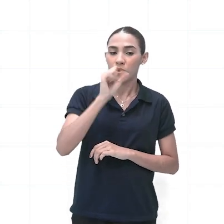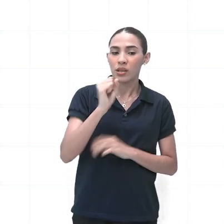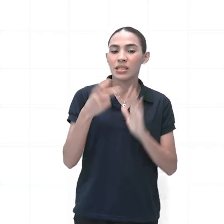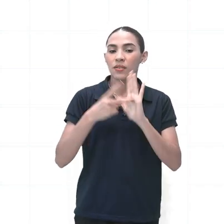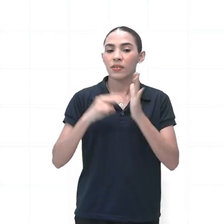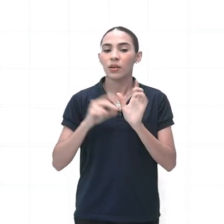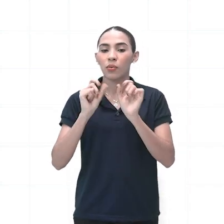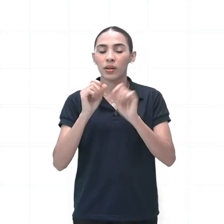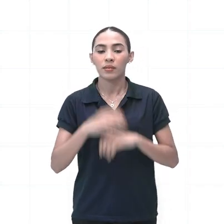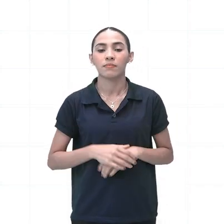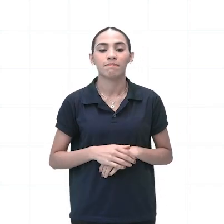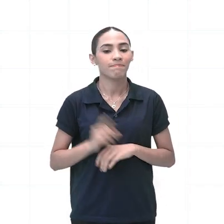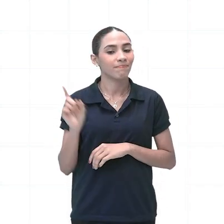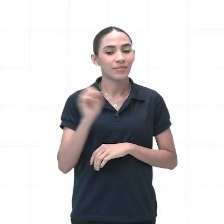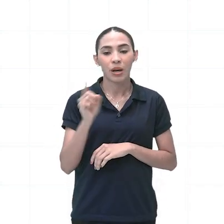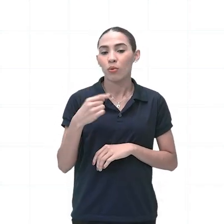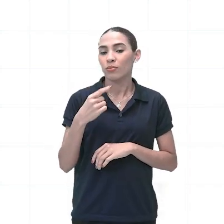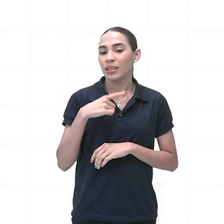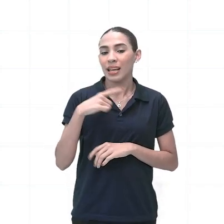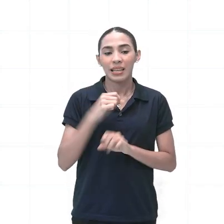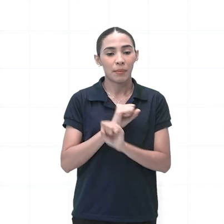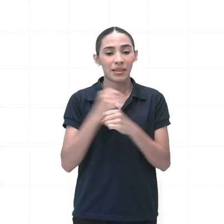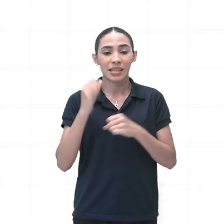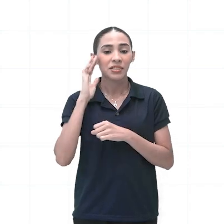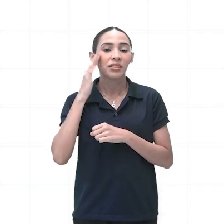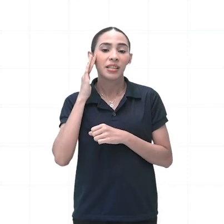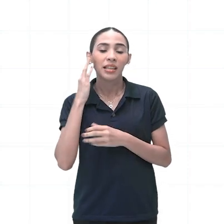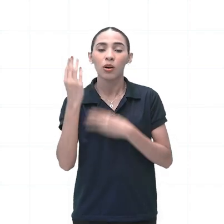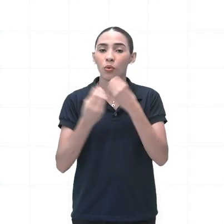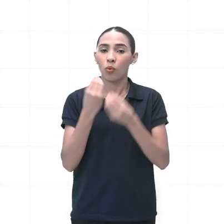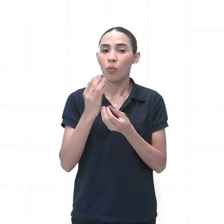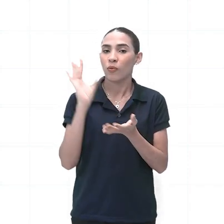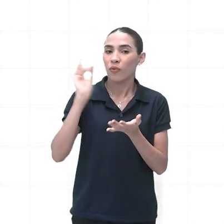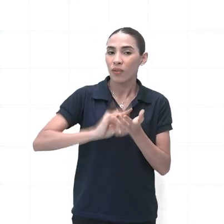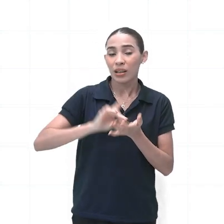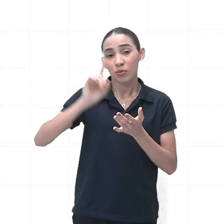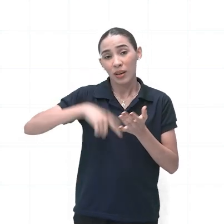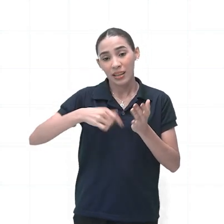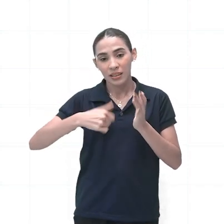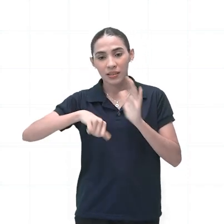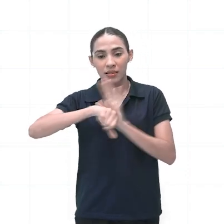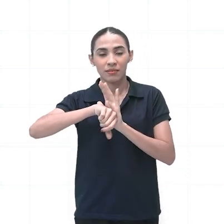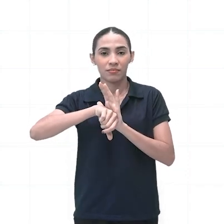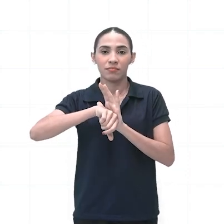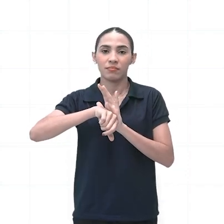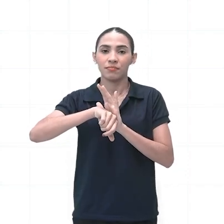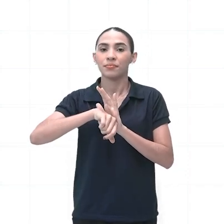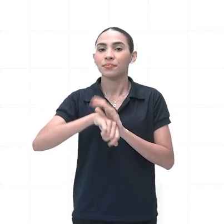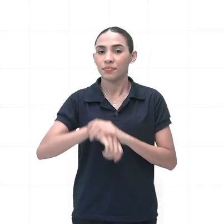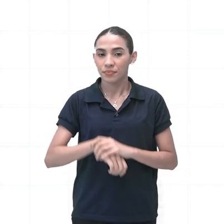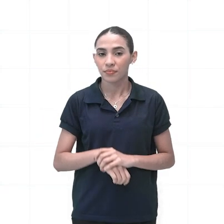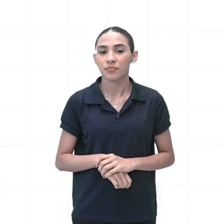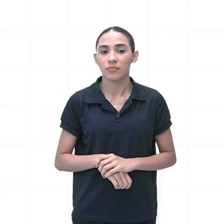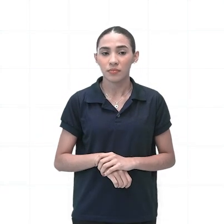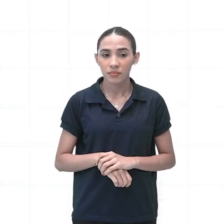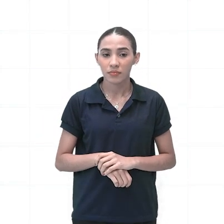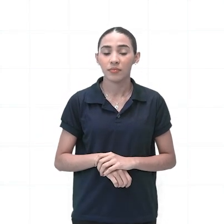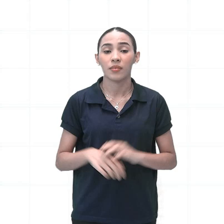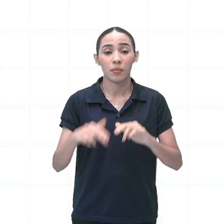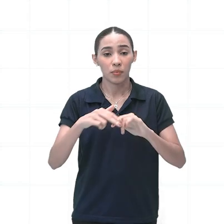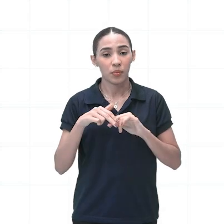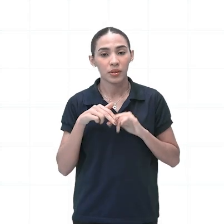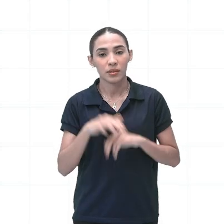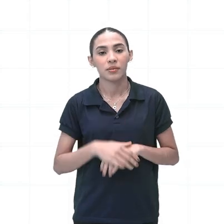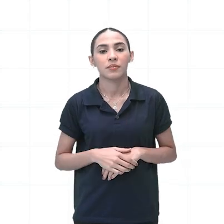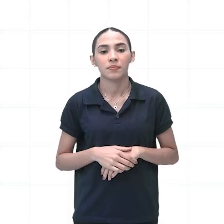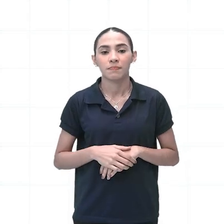significa dizer que eles não são capazes de entender quando um fato é ou não é crime. E por